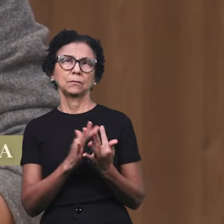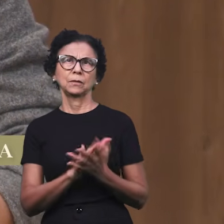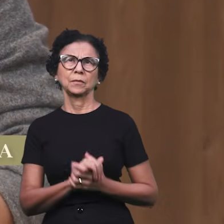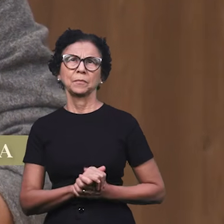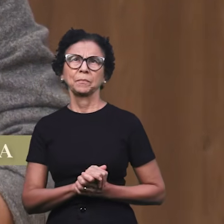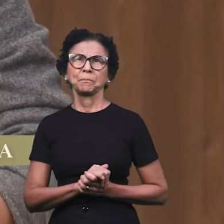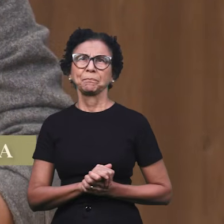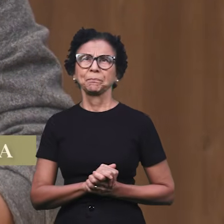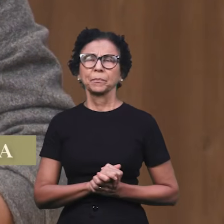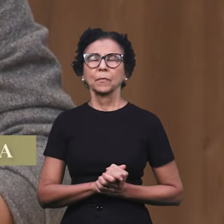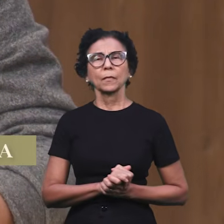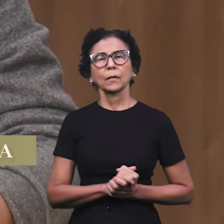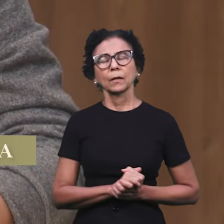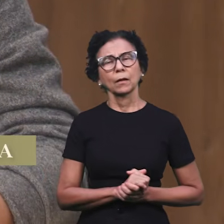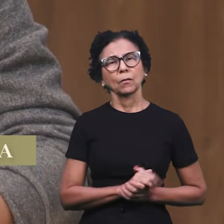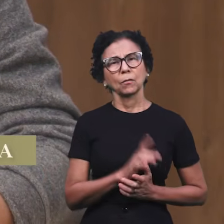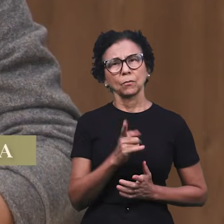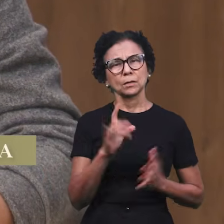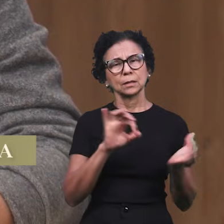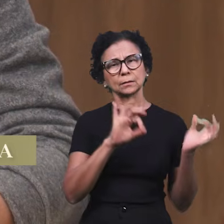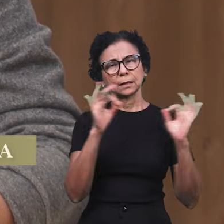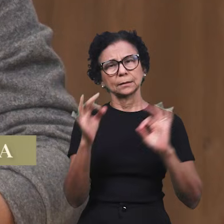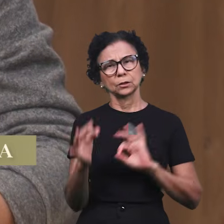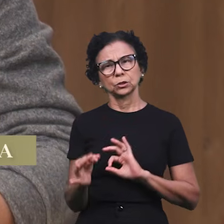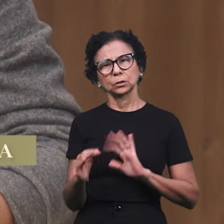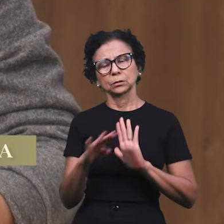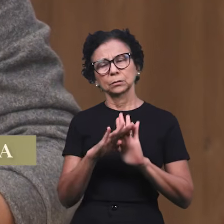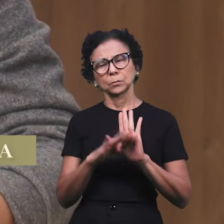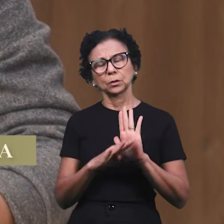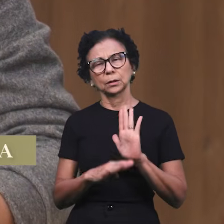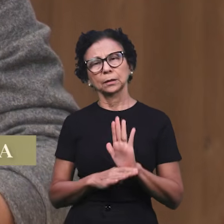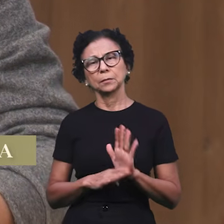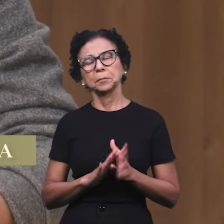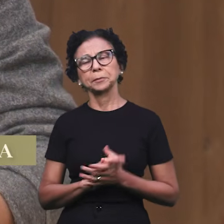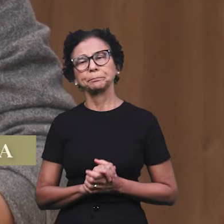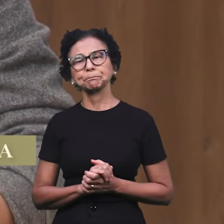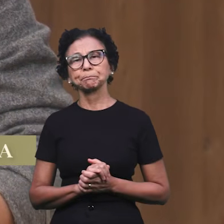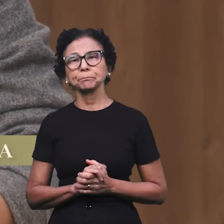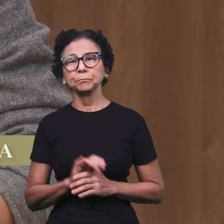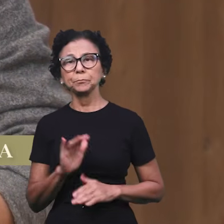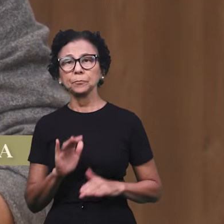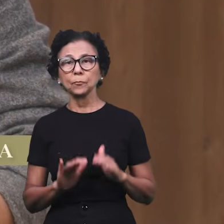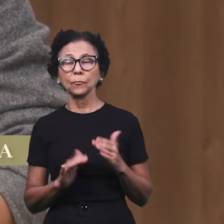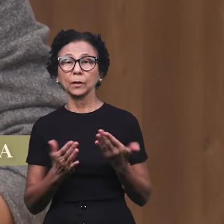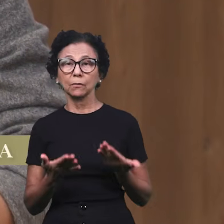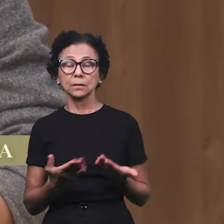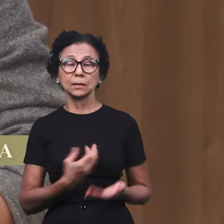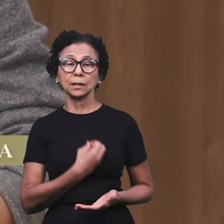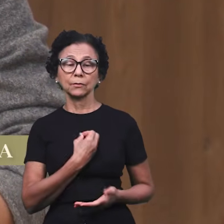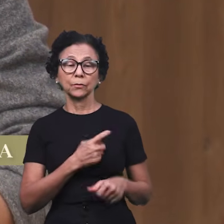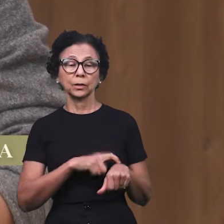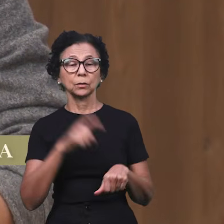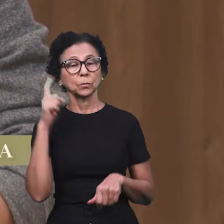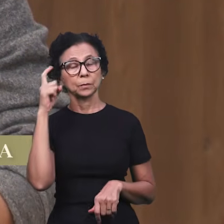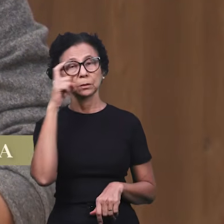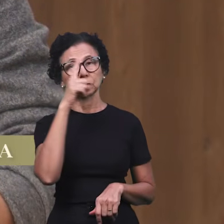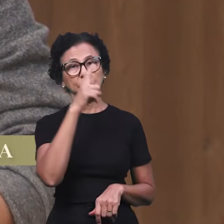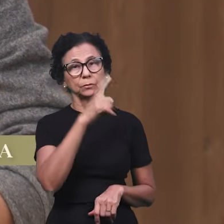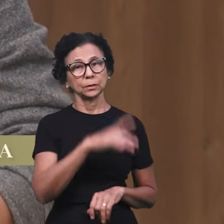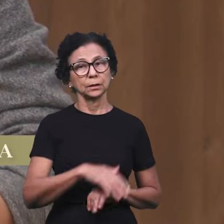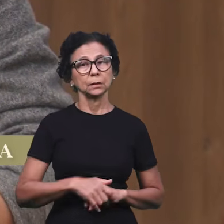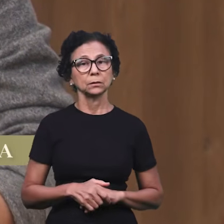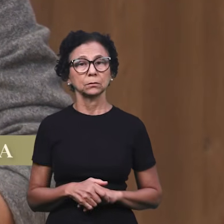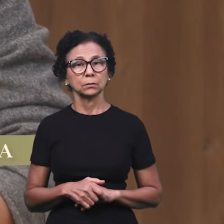estão assistindo e que possam estar passando por isso. Hoje há uma grande valorização pela questão